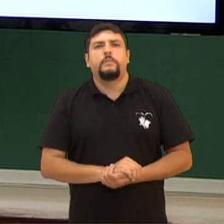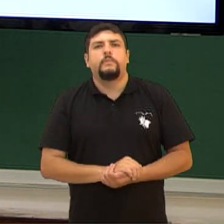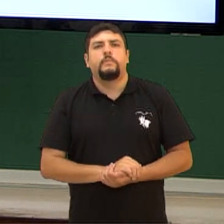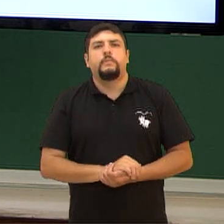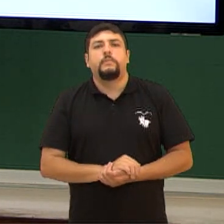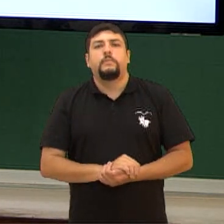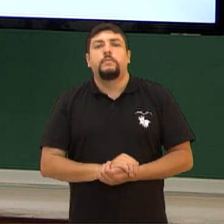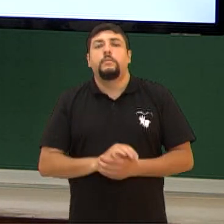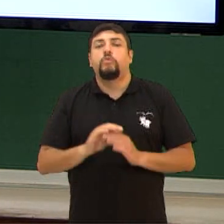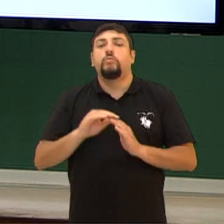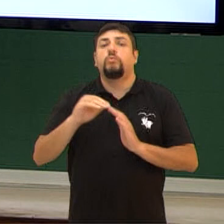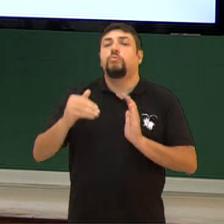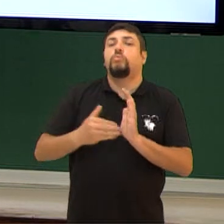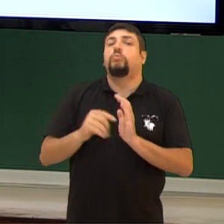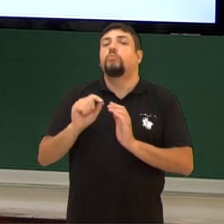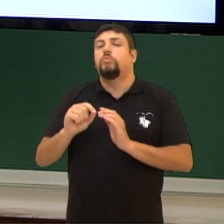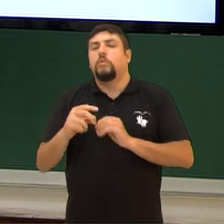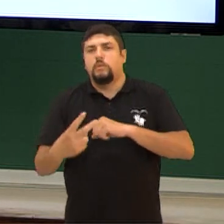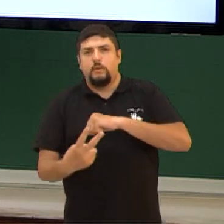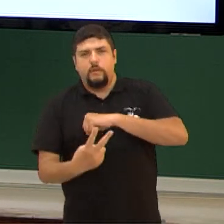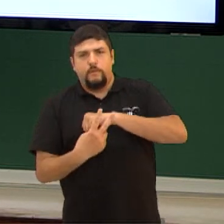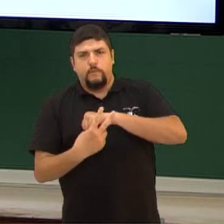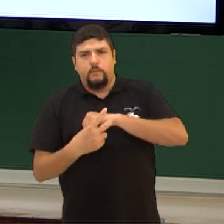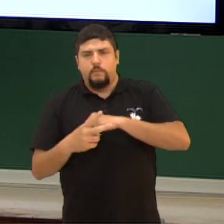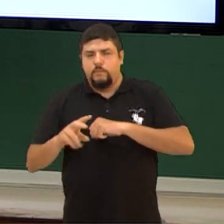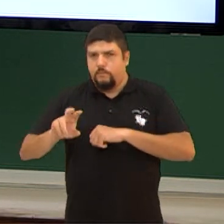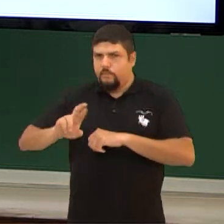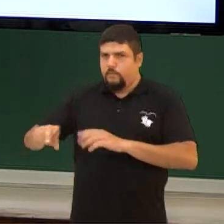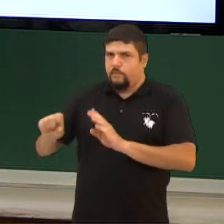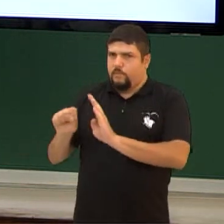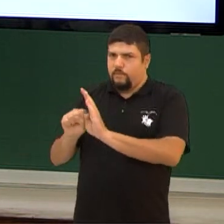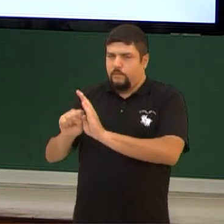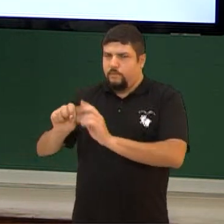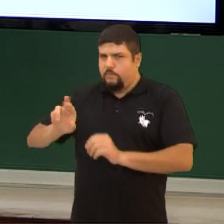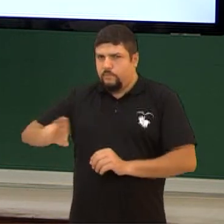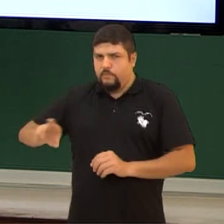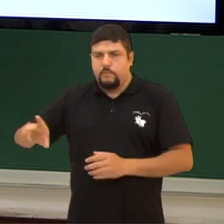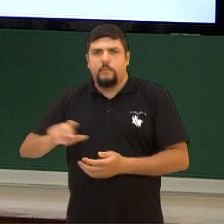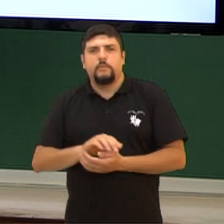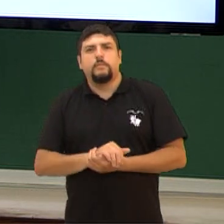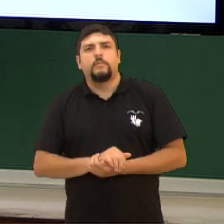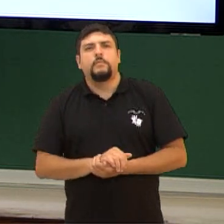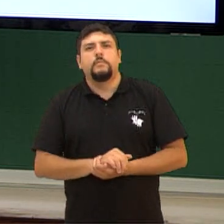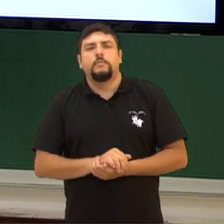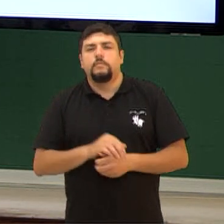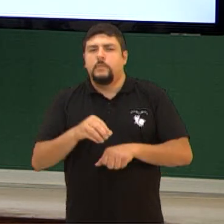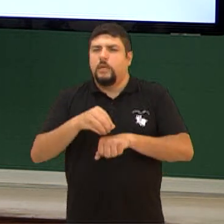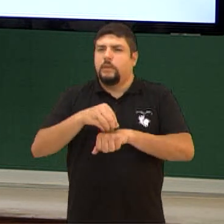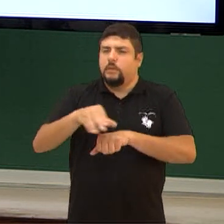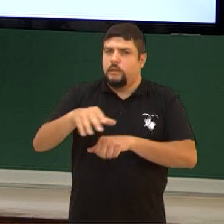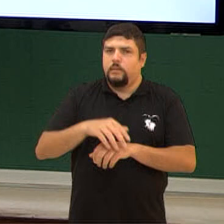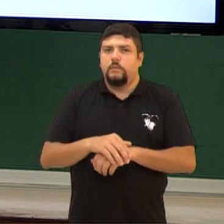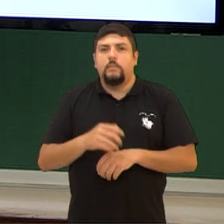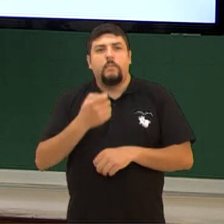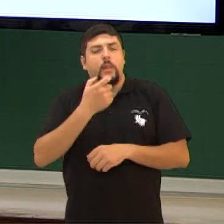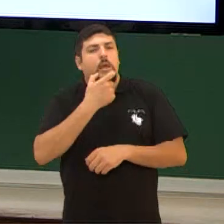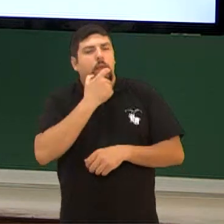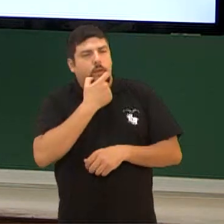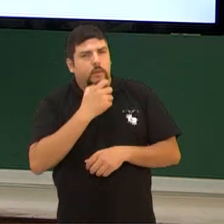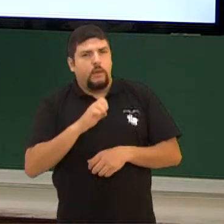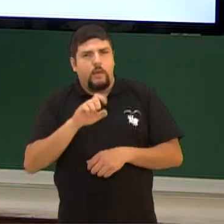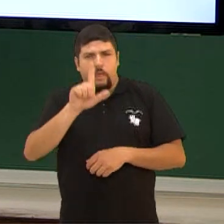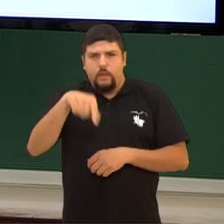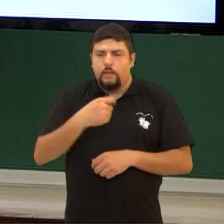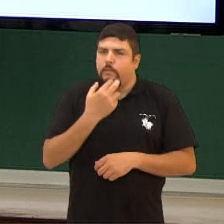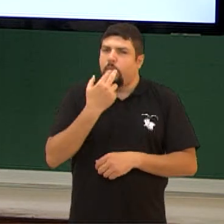são verbos, não são substantivos, tá ok? Dica, o inglês ele é uma língua muito